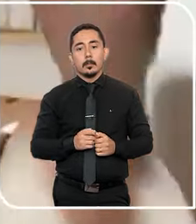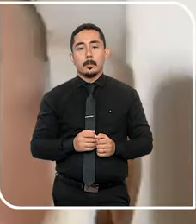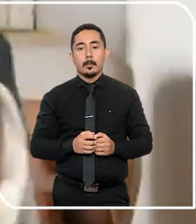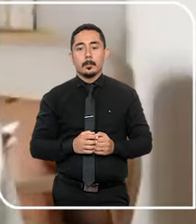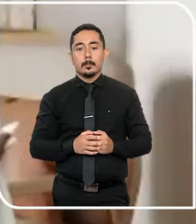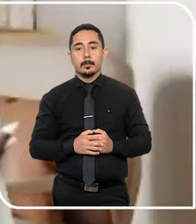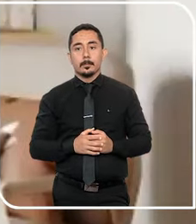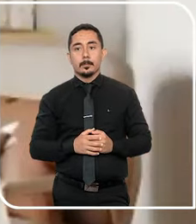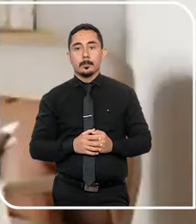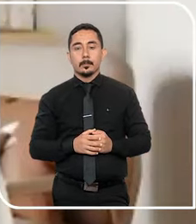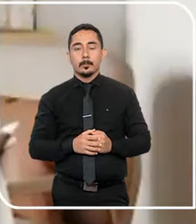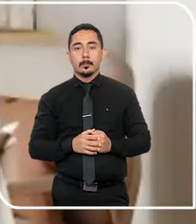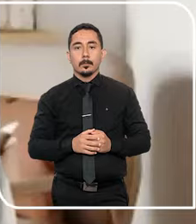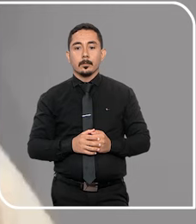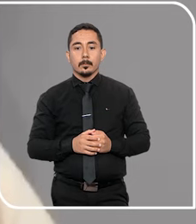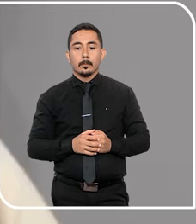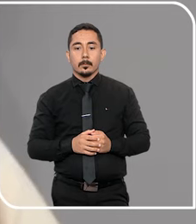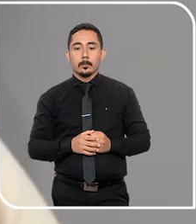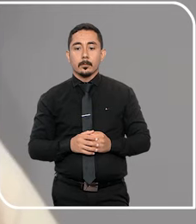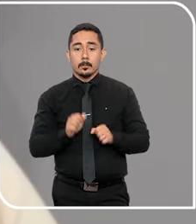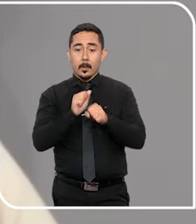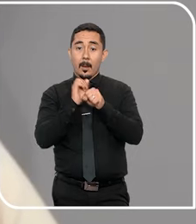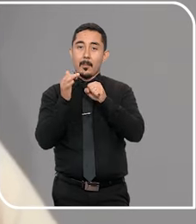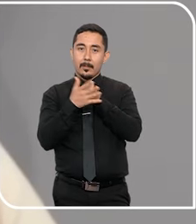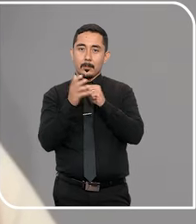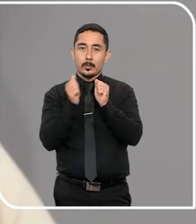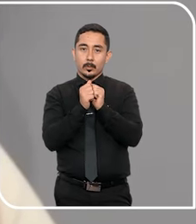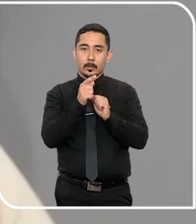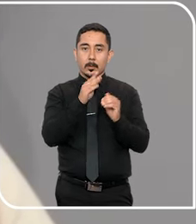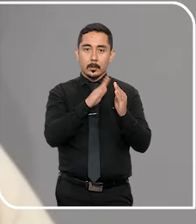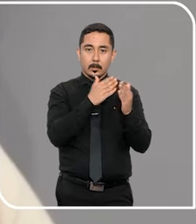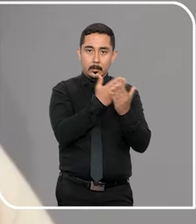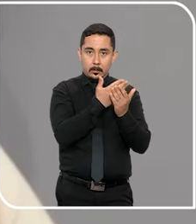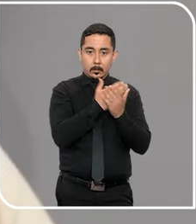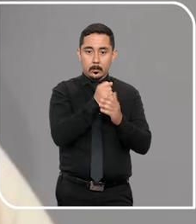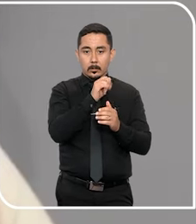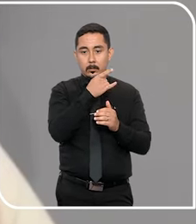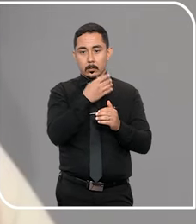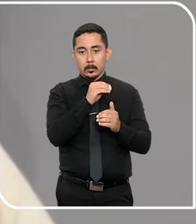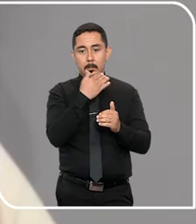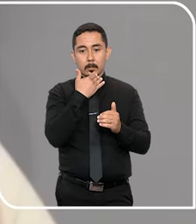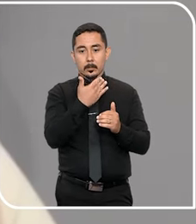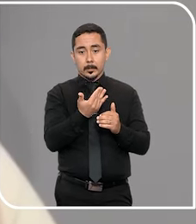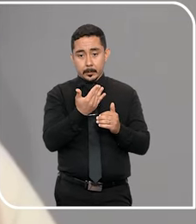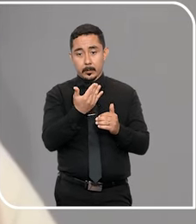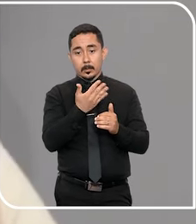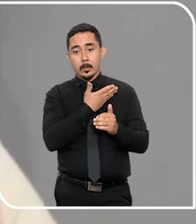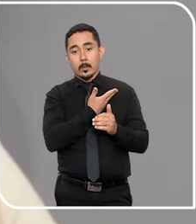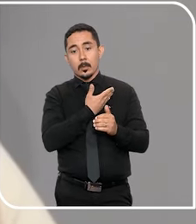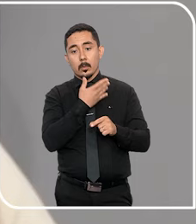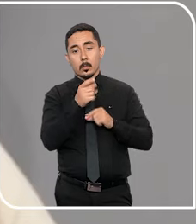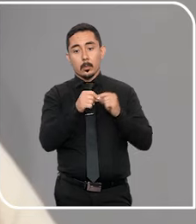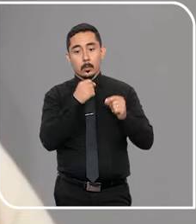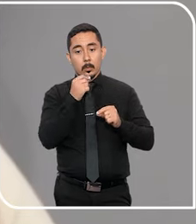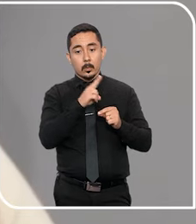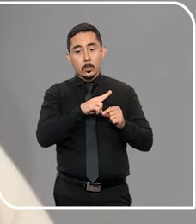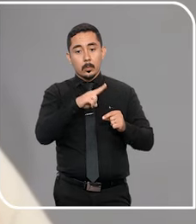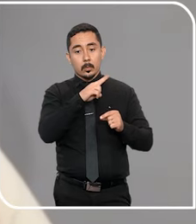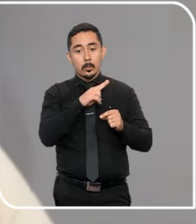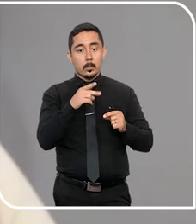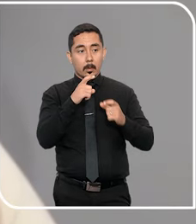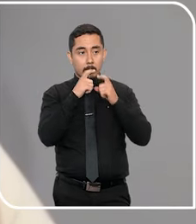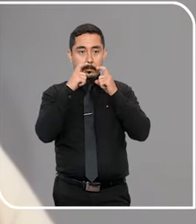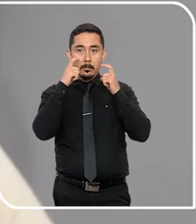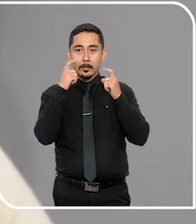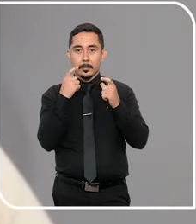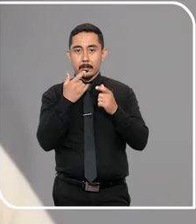nossas mãos na pandemia né ou na sala do João os amigos foram pedir pros professores usarem